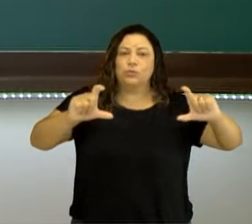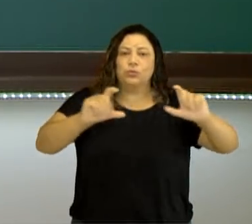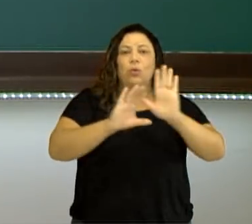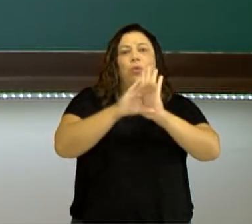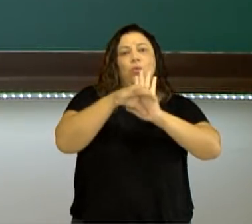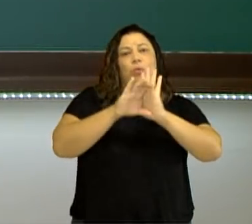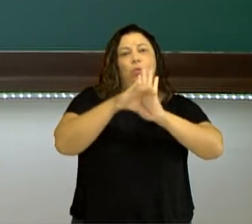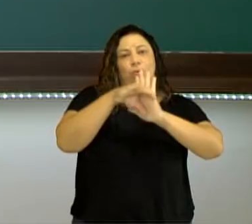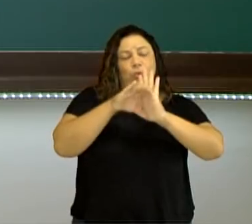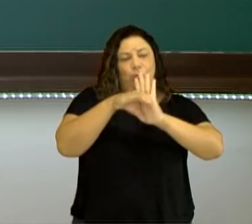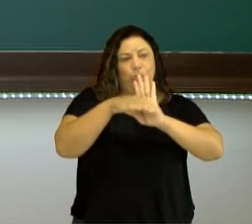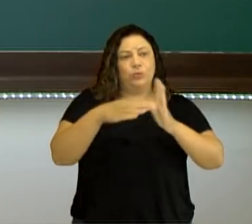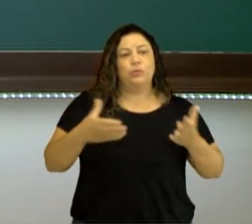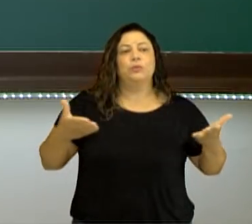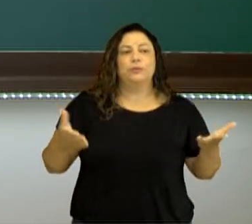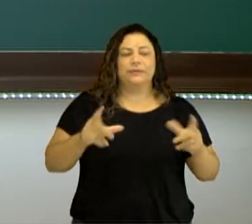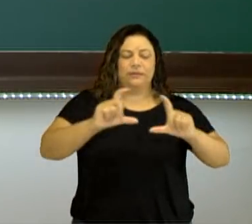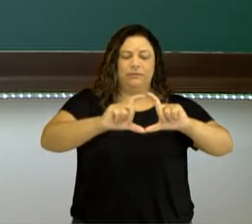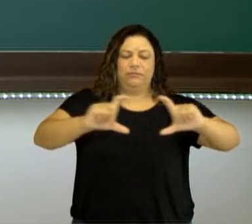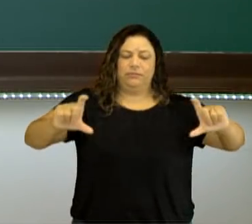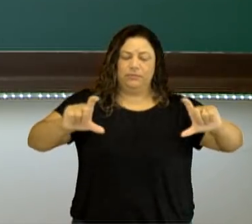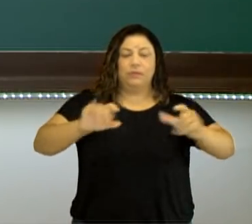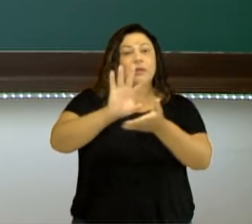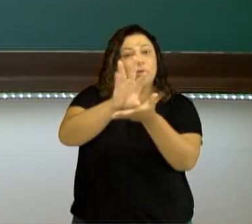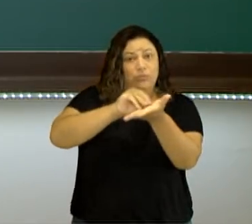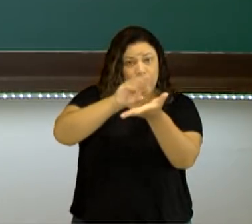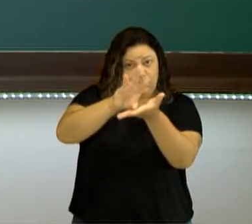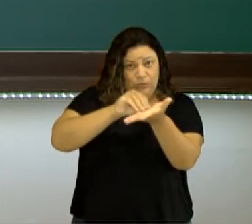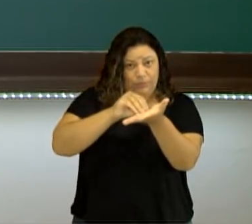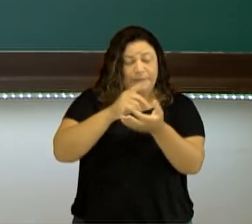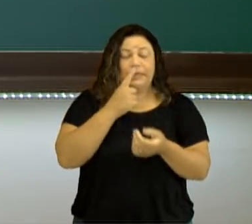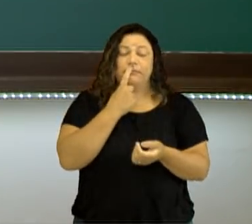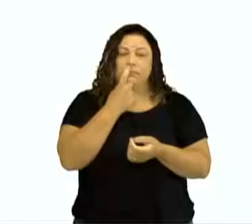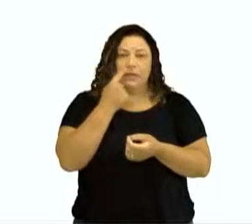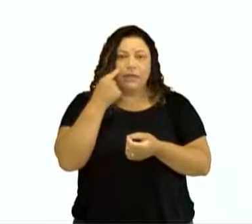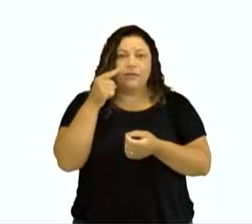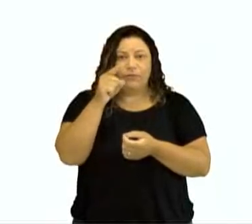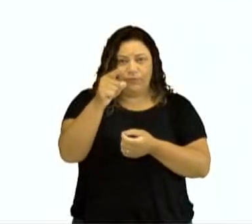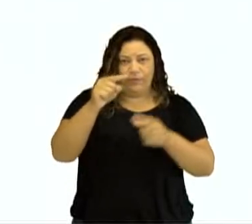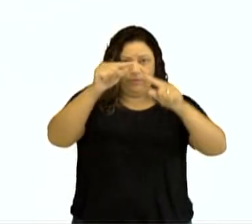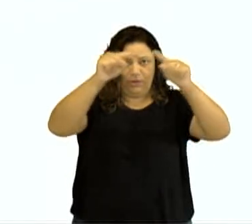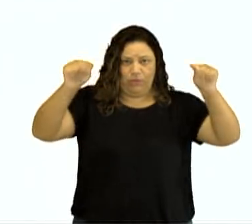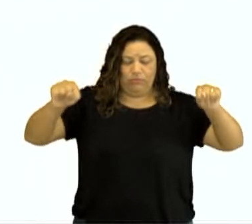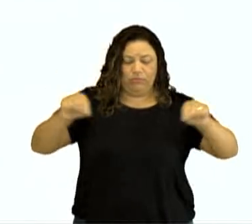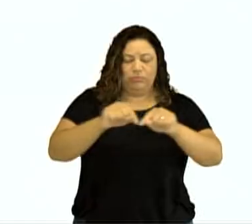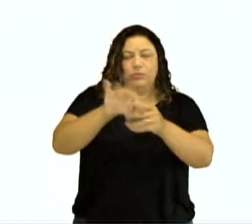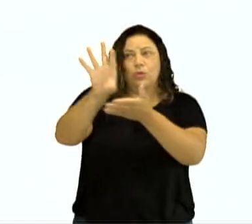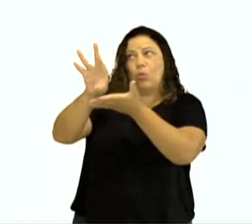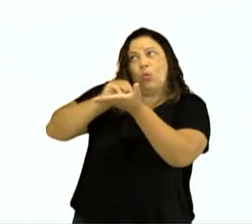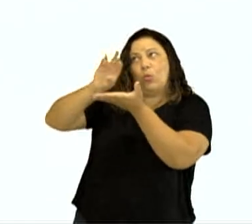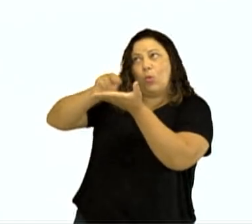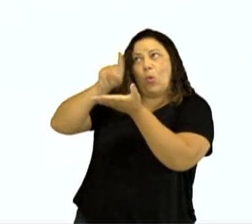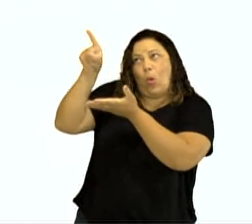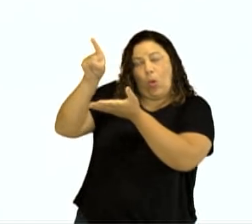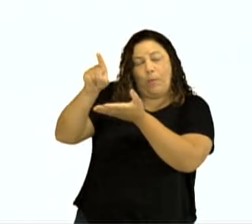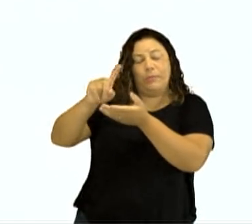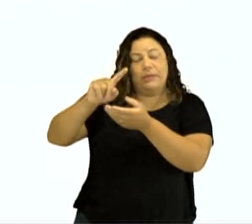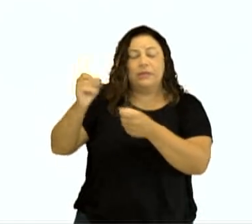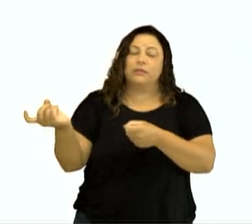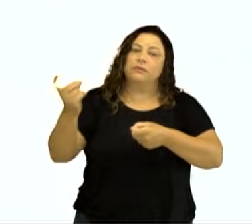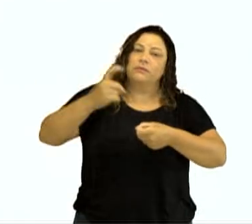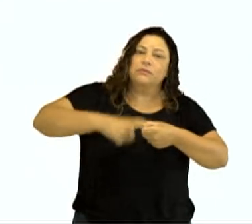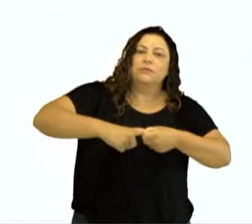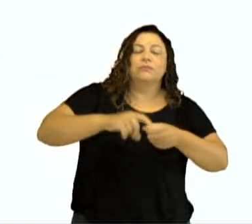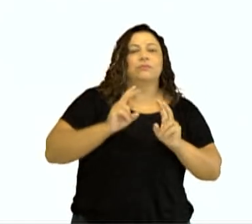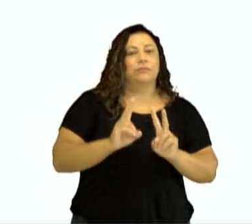está aqui nesse destacado em vermelho, nesse retângulo, tá? Então, copia direitinho, anota e a gente já volta para